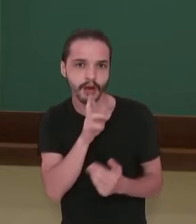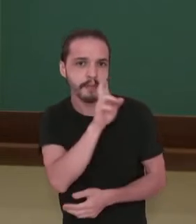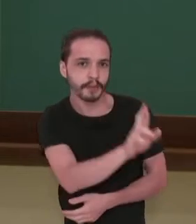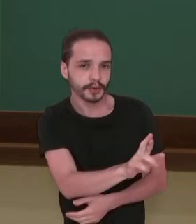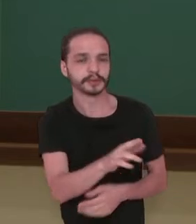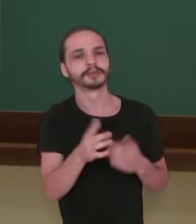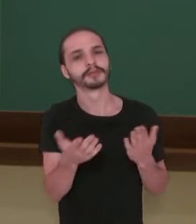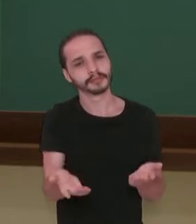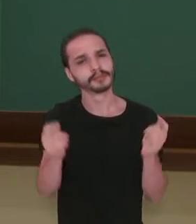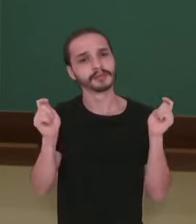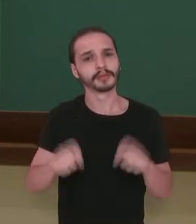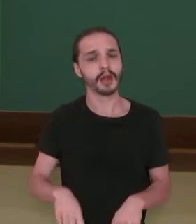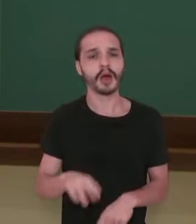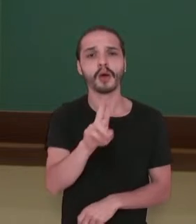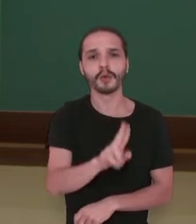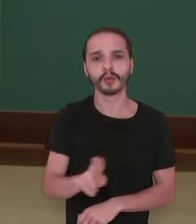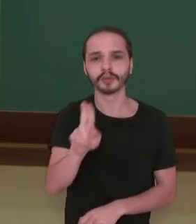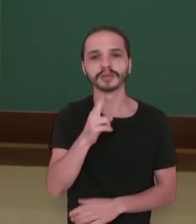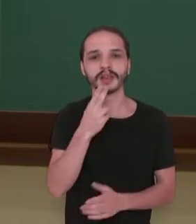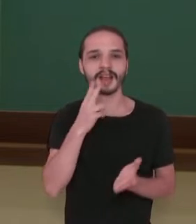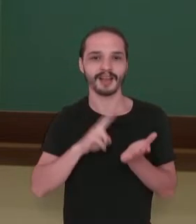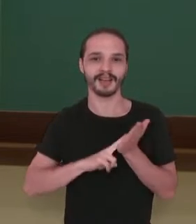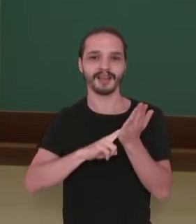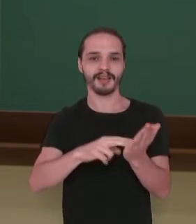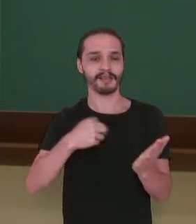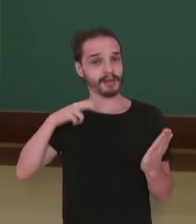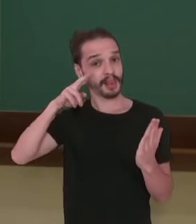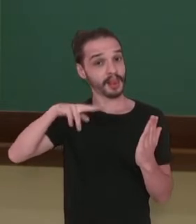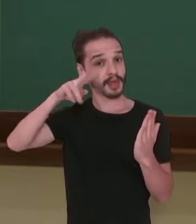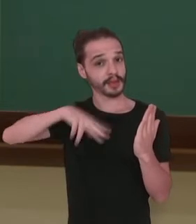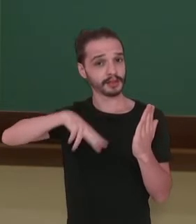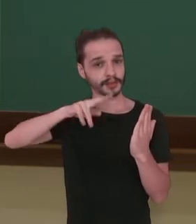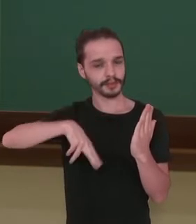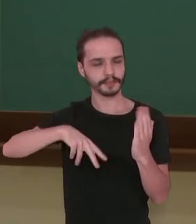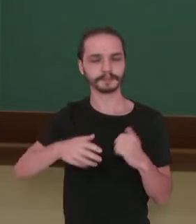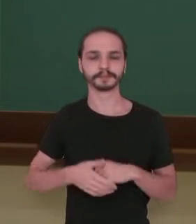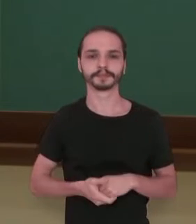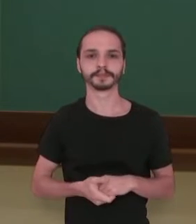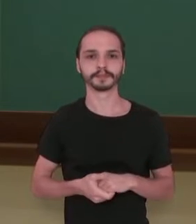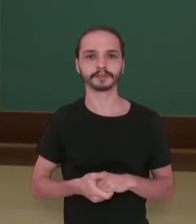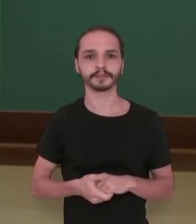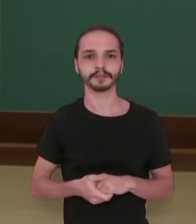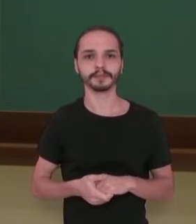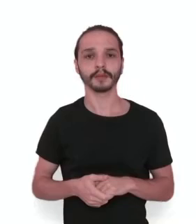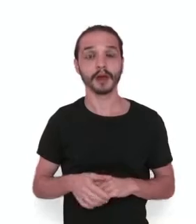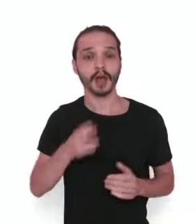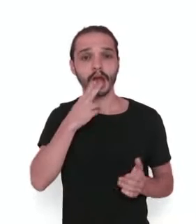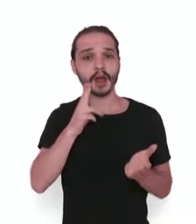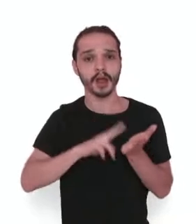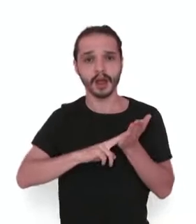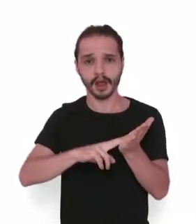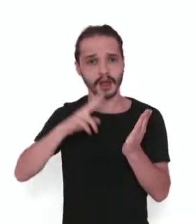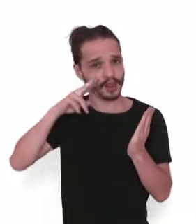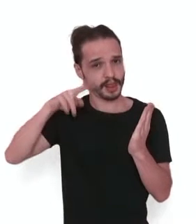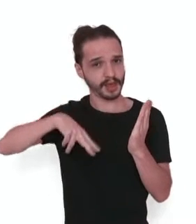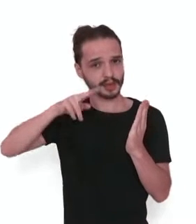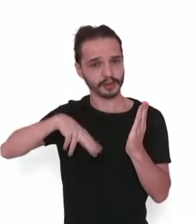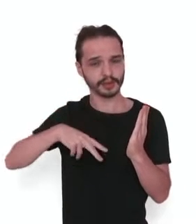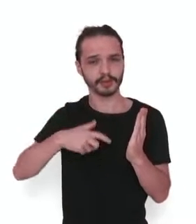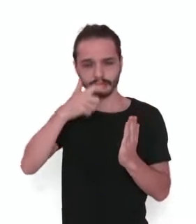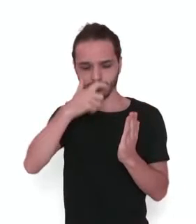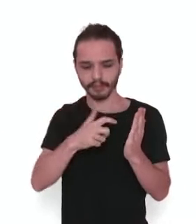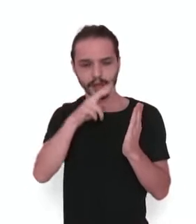isso é possível por meio das cartas do leitor, Então, a gente tem aqui que a carta do leitor, ela constitui um